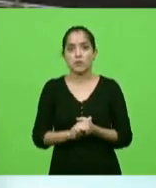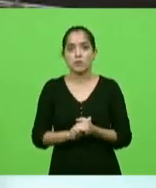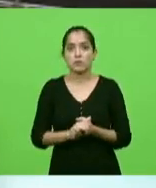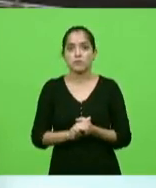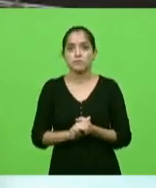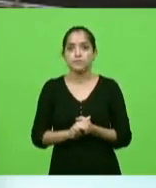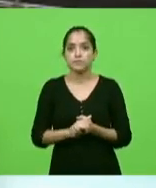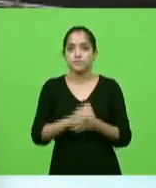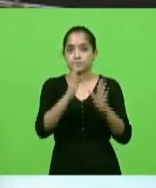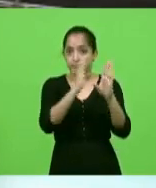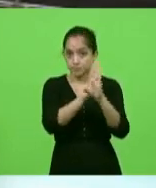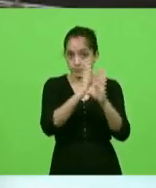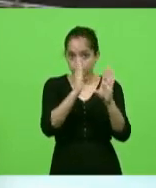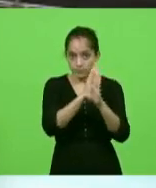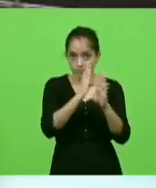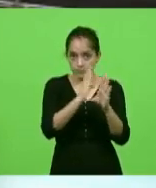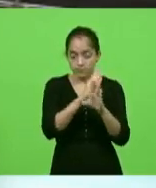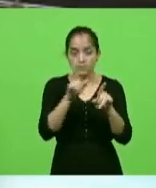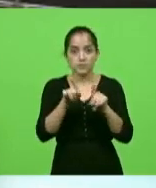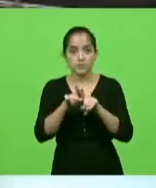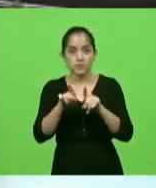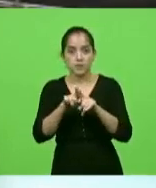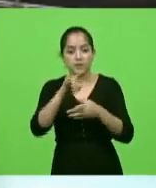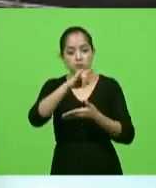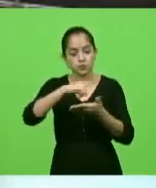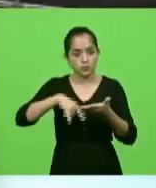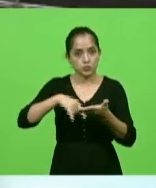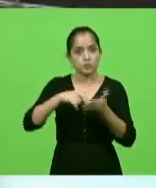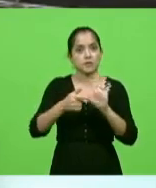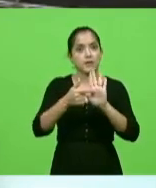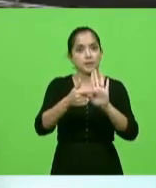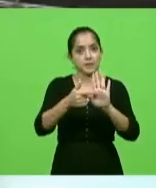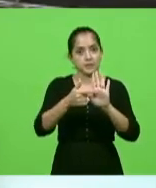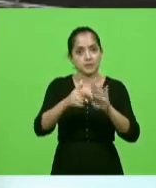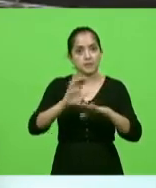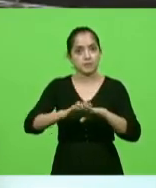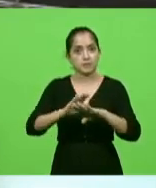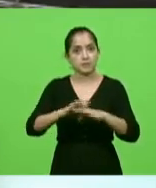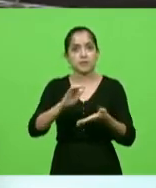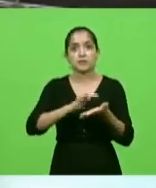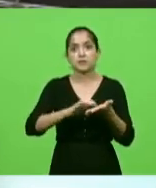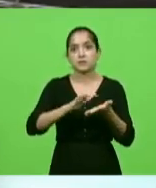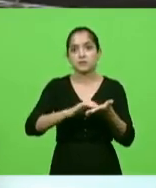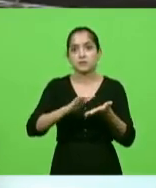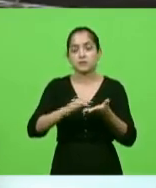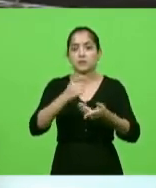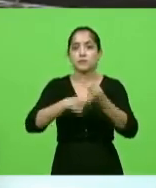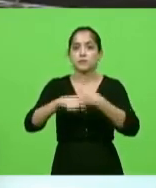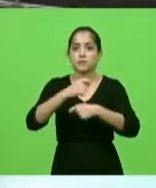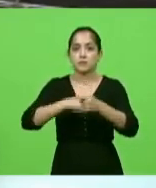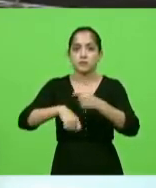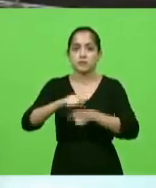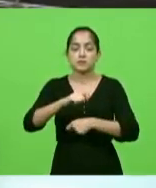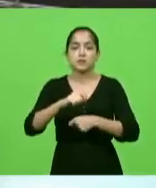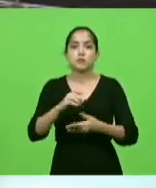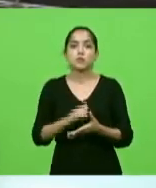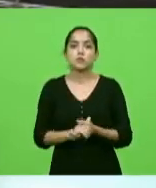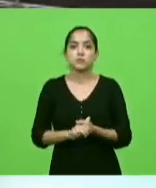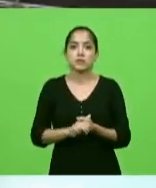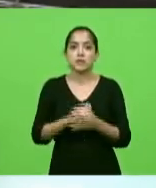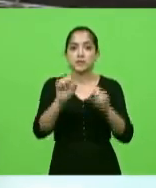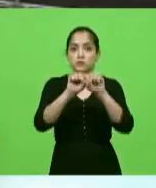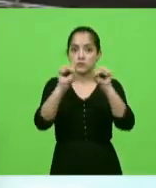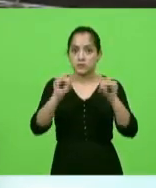por quantas investigações bem como os documentos apresentados pela Secretaria de Estado da administração está ele